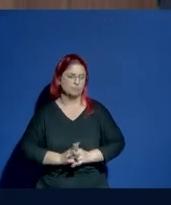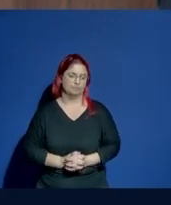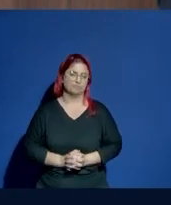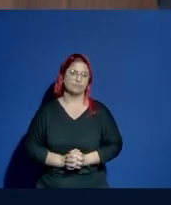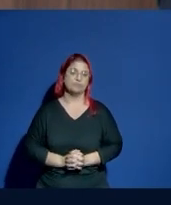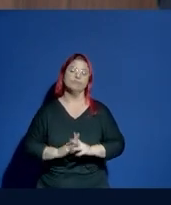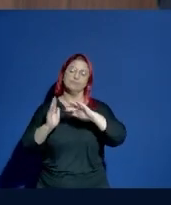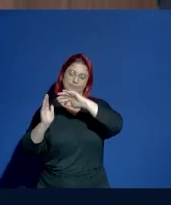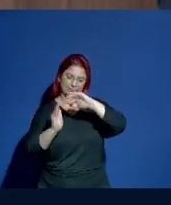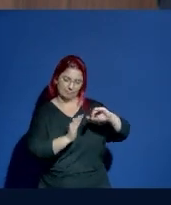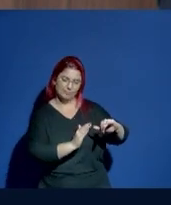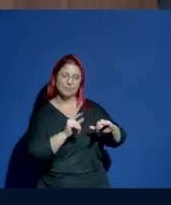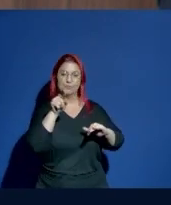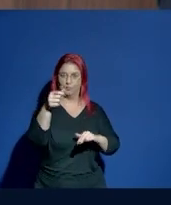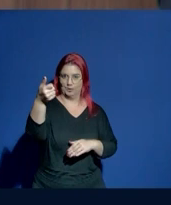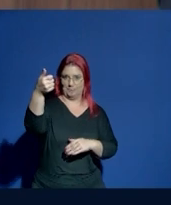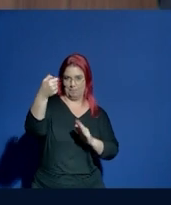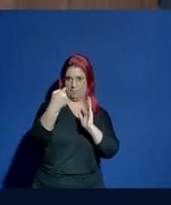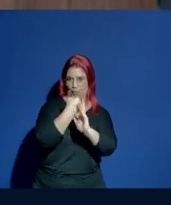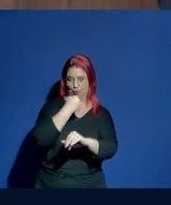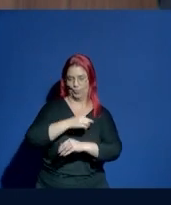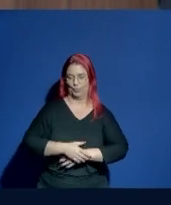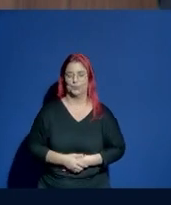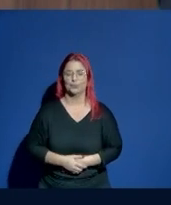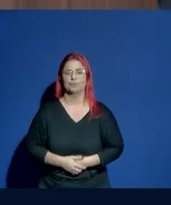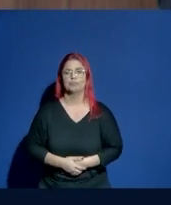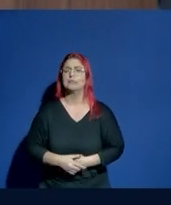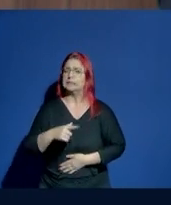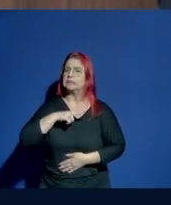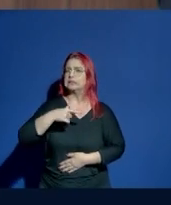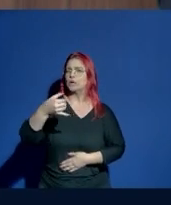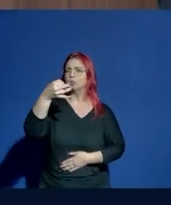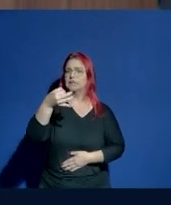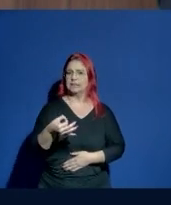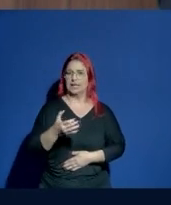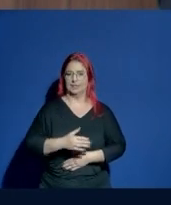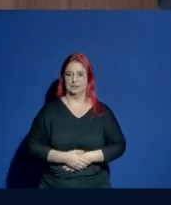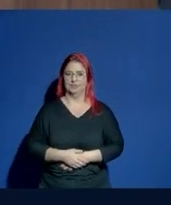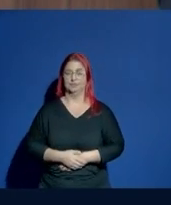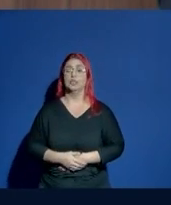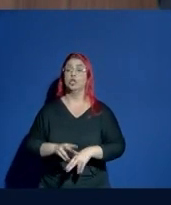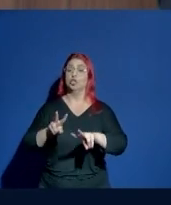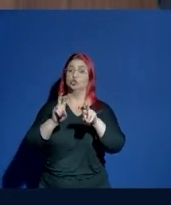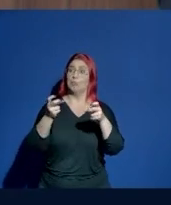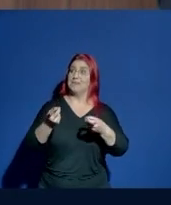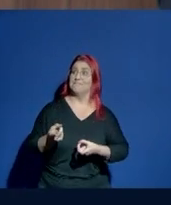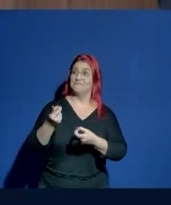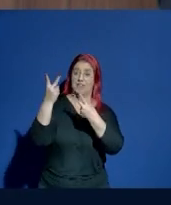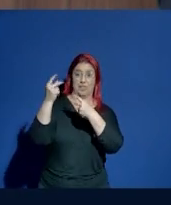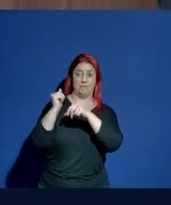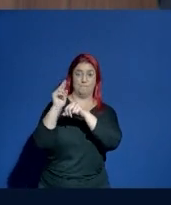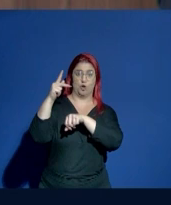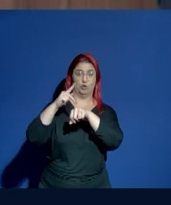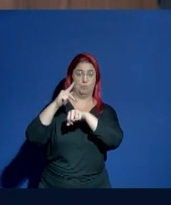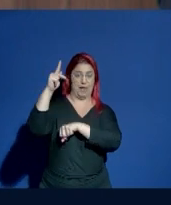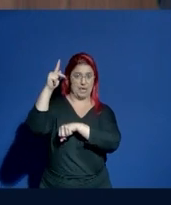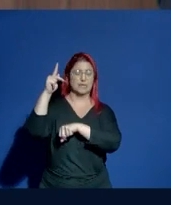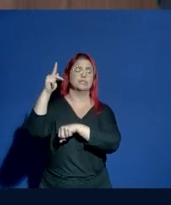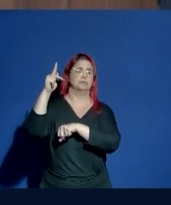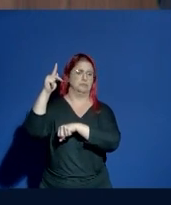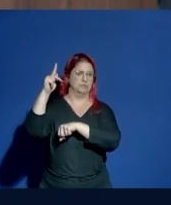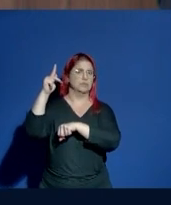Agora, voltando ao seu ponto, não há dúvida de que o crescimento da exportação ele veio numa